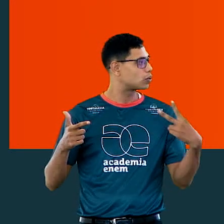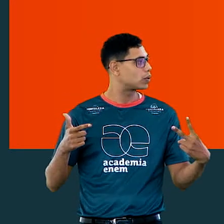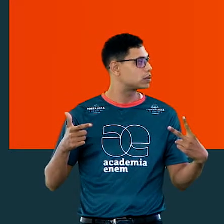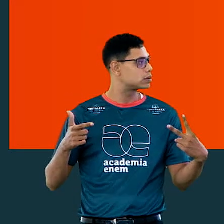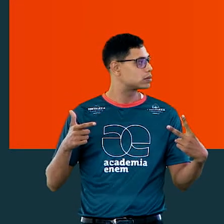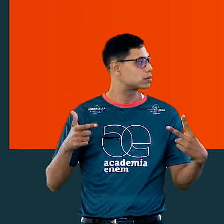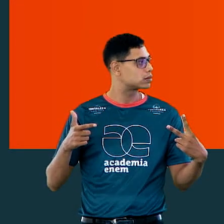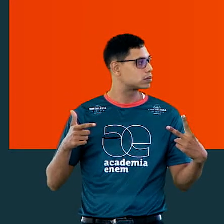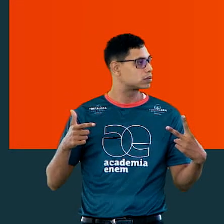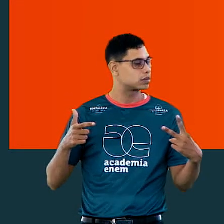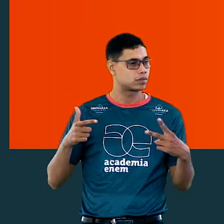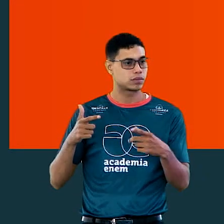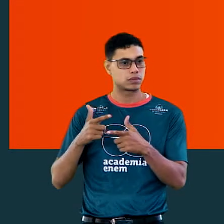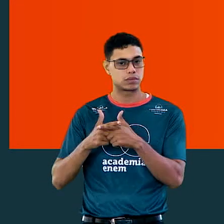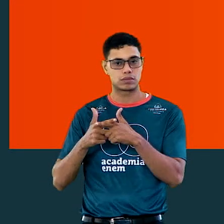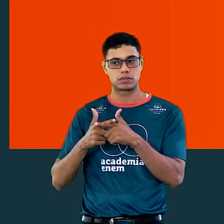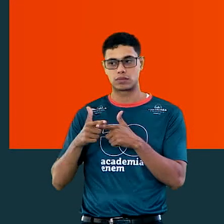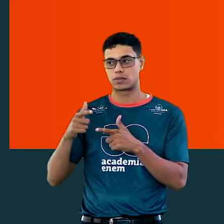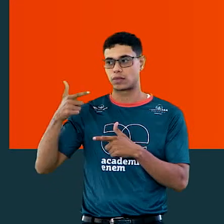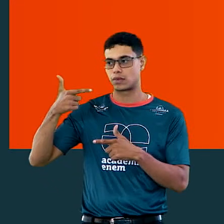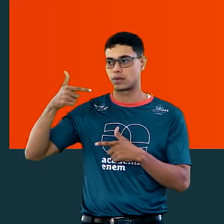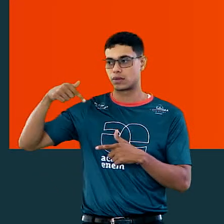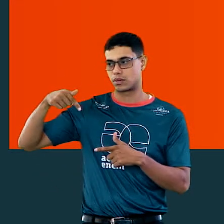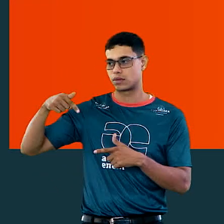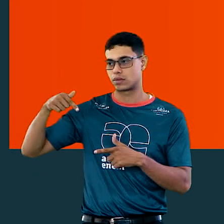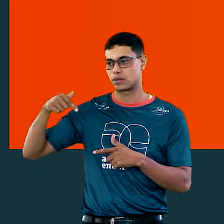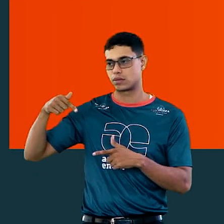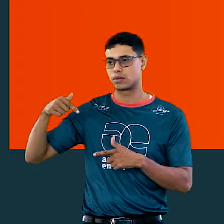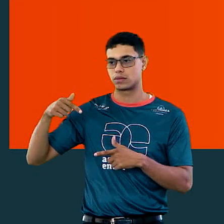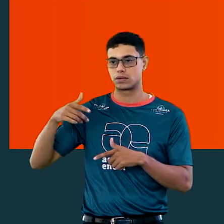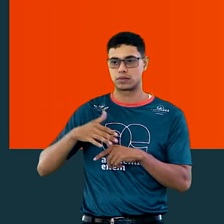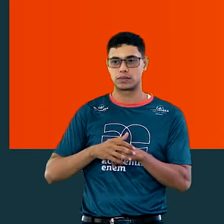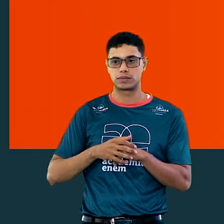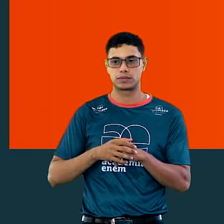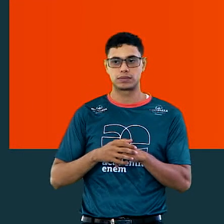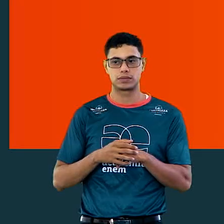2, 27 Rho ohm. E o último,